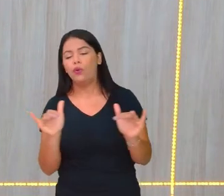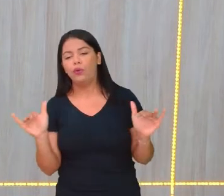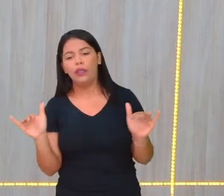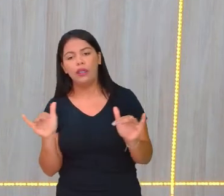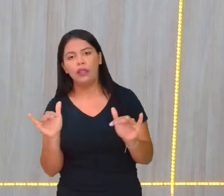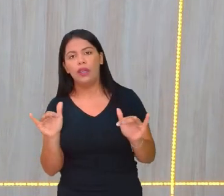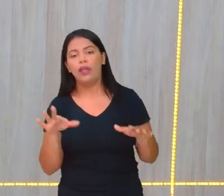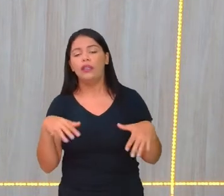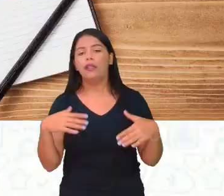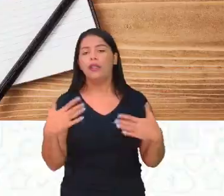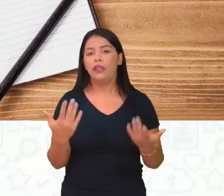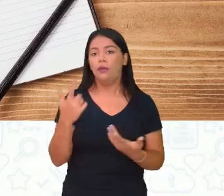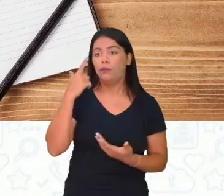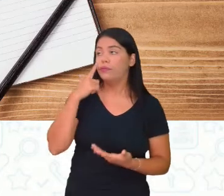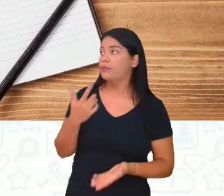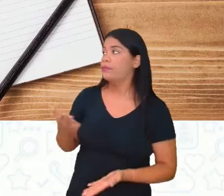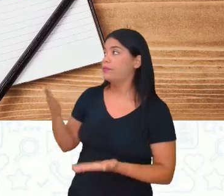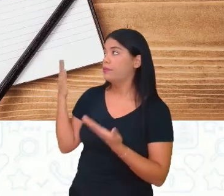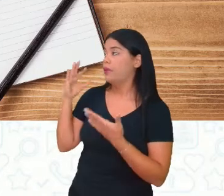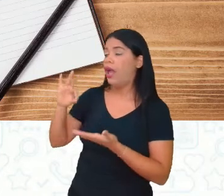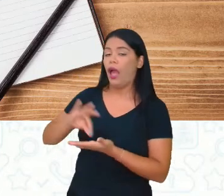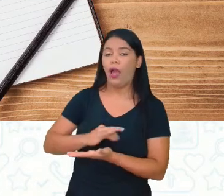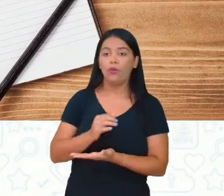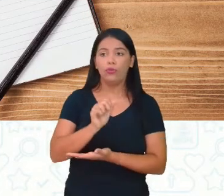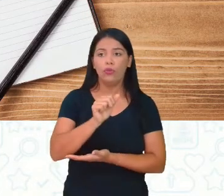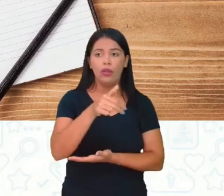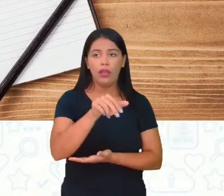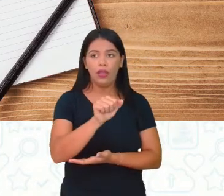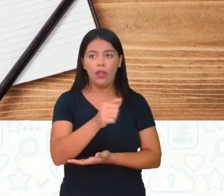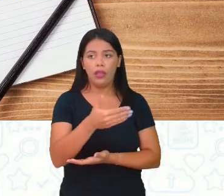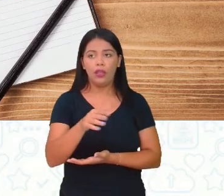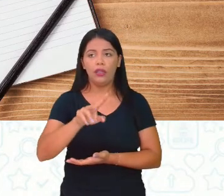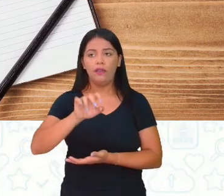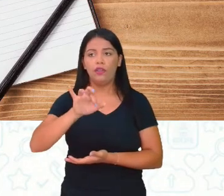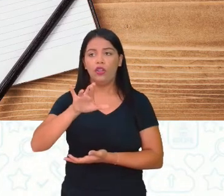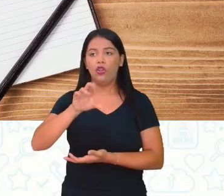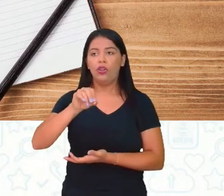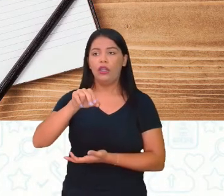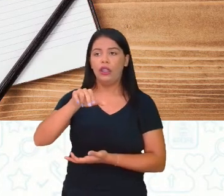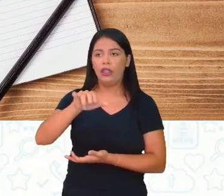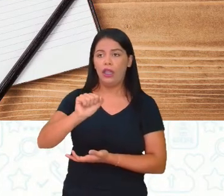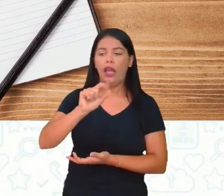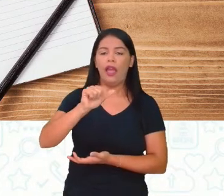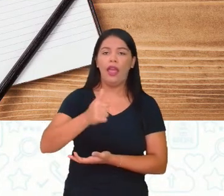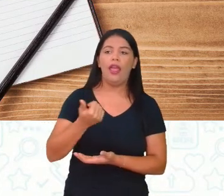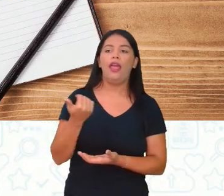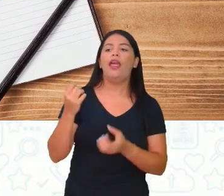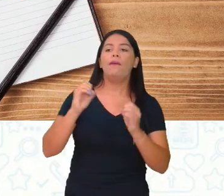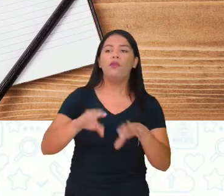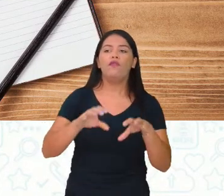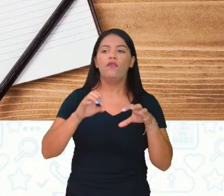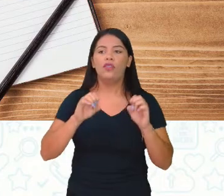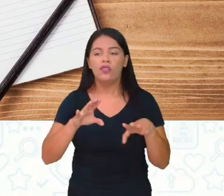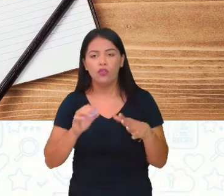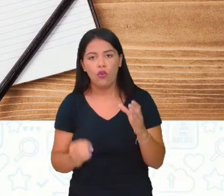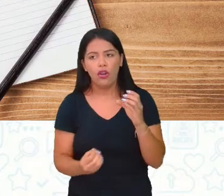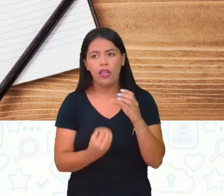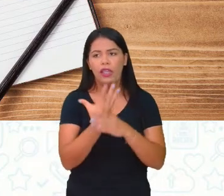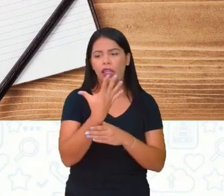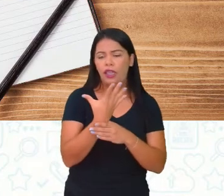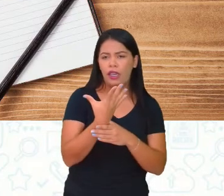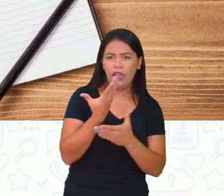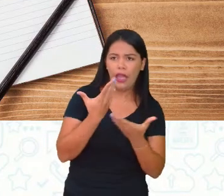para a gente, não é? Porque ela é educadora, compositora, poeta e cantora. Parece que